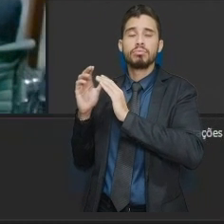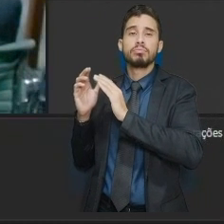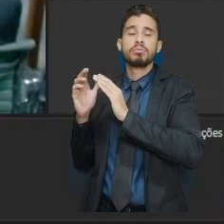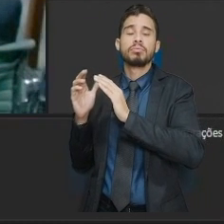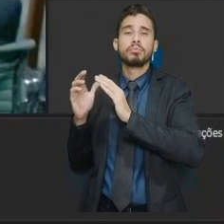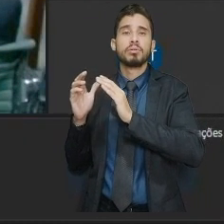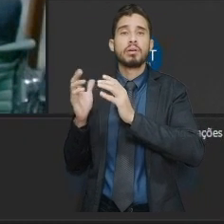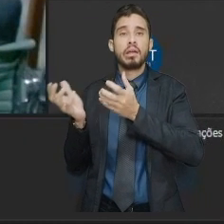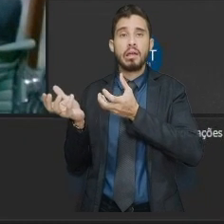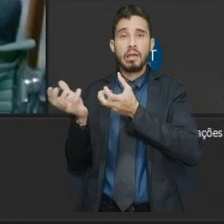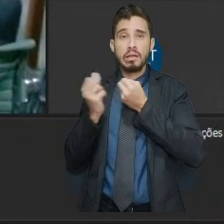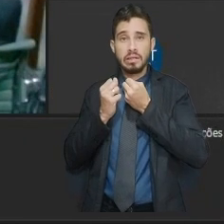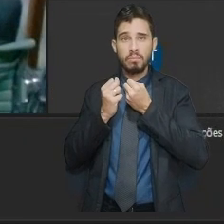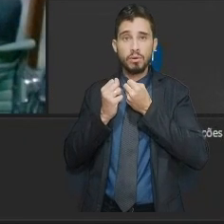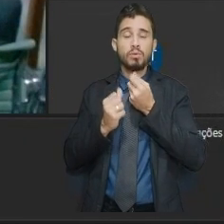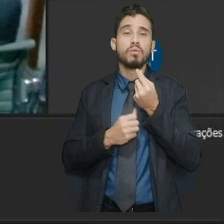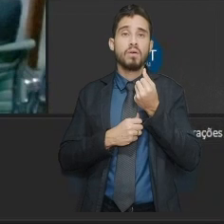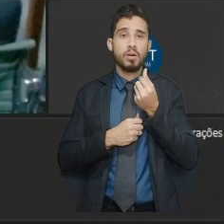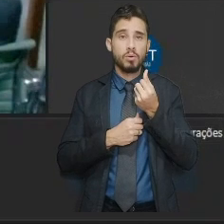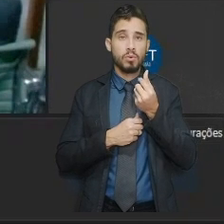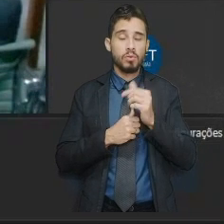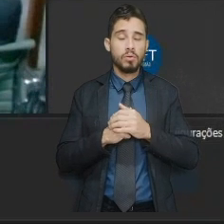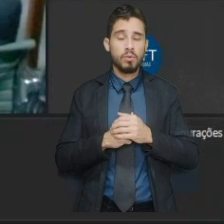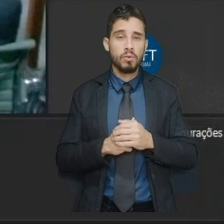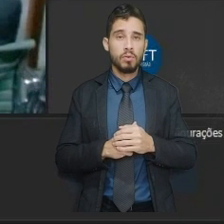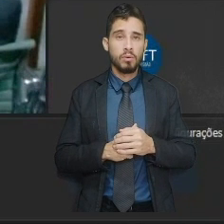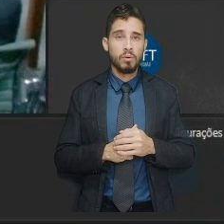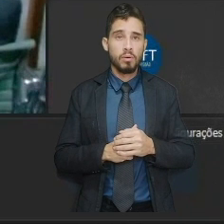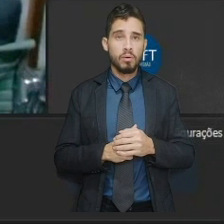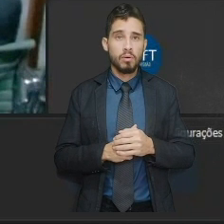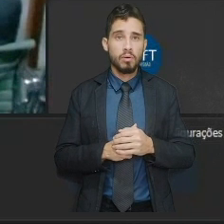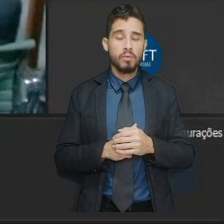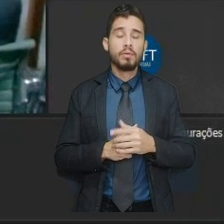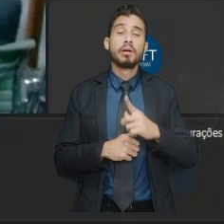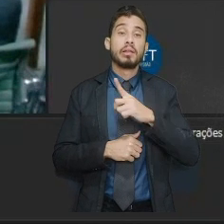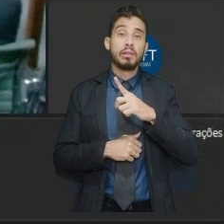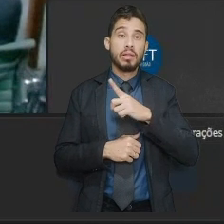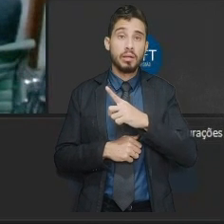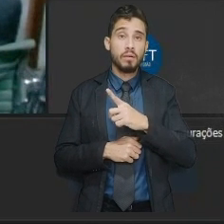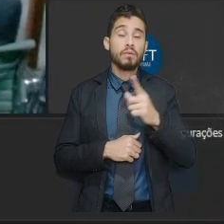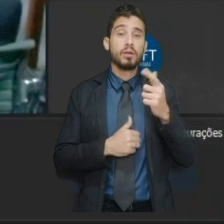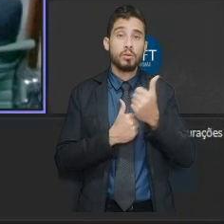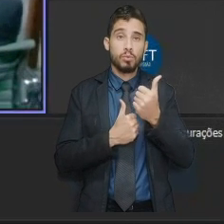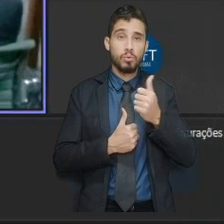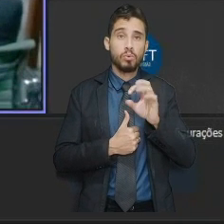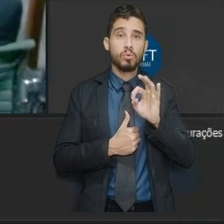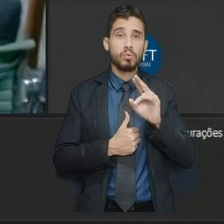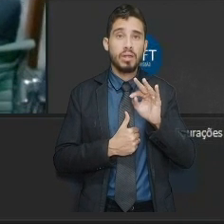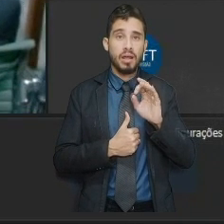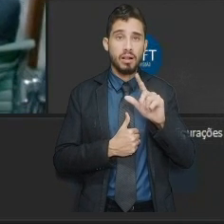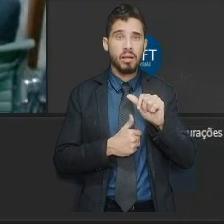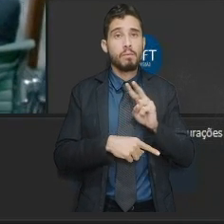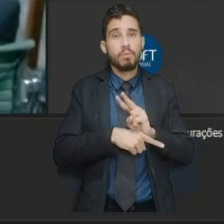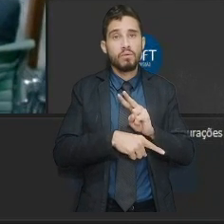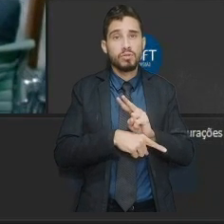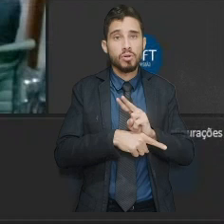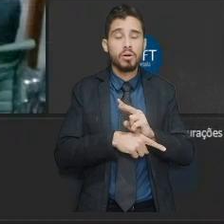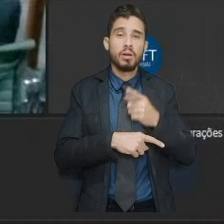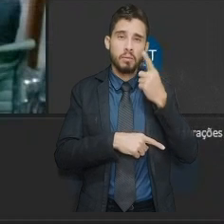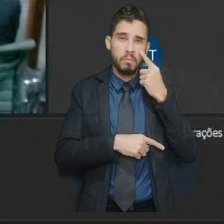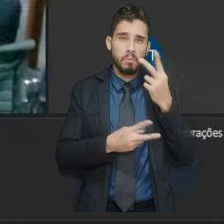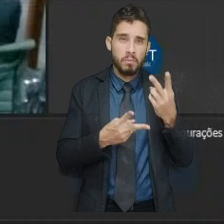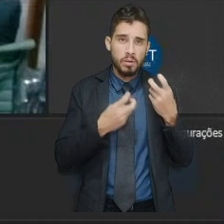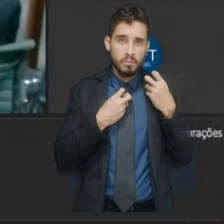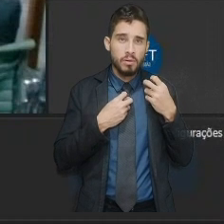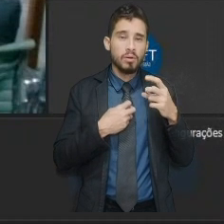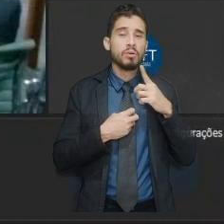por ligação, e também que recebeu o valor transferido. Ao apresentar o requerimento da tutela provisória, a